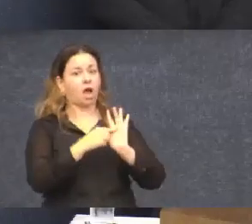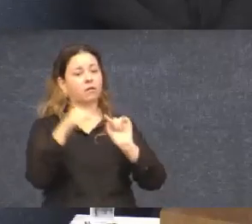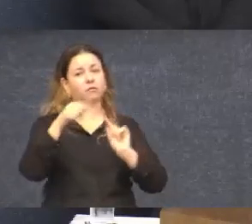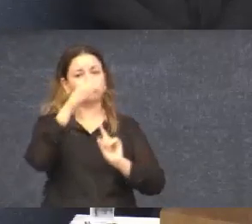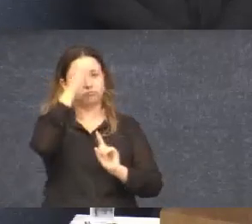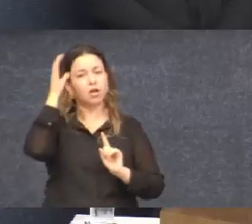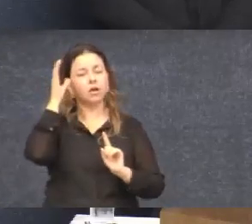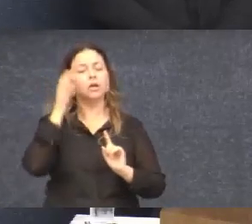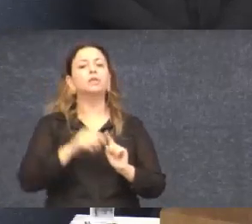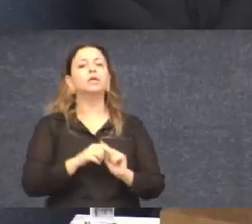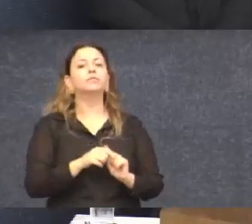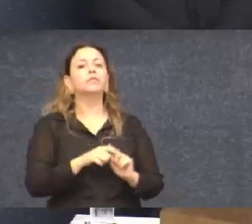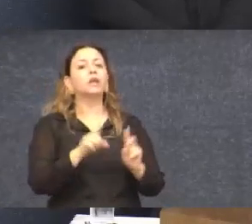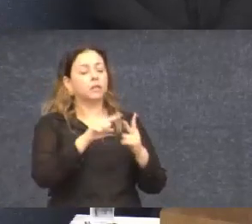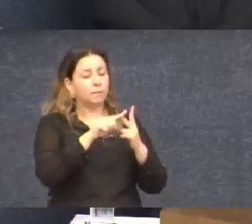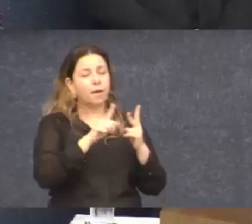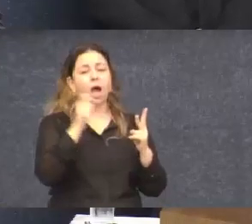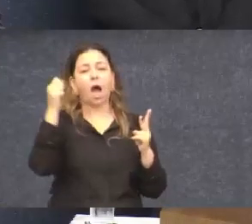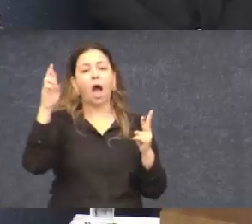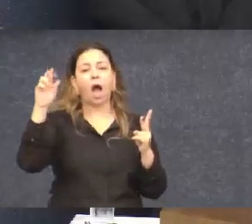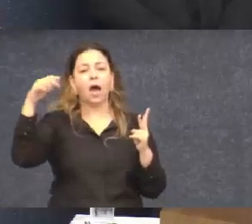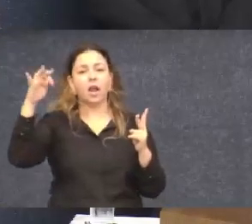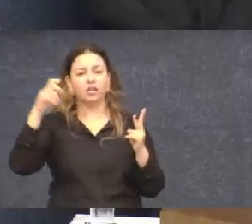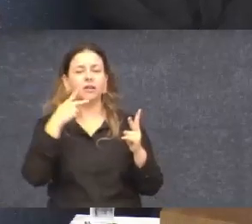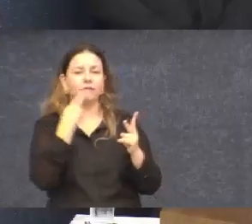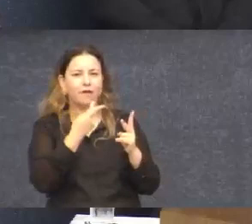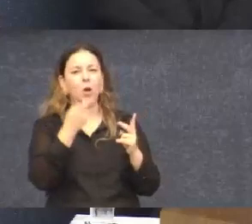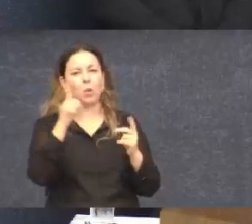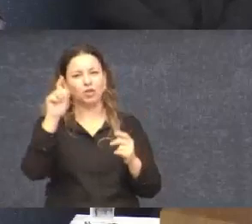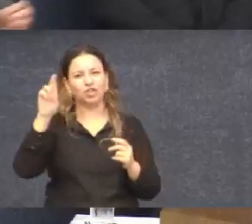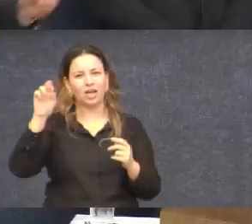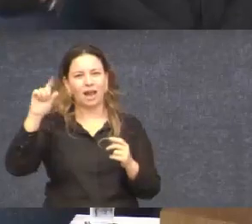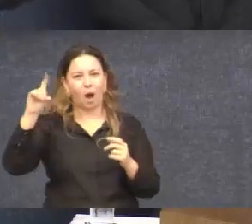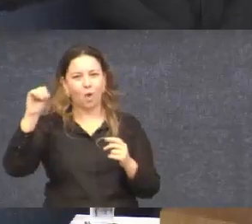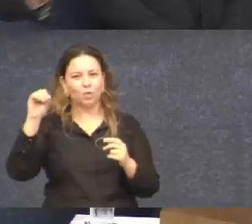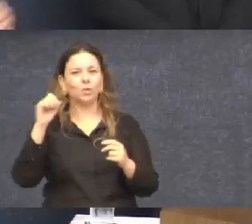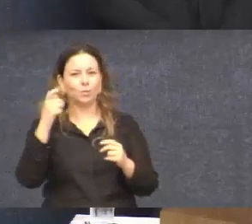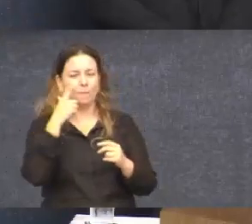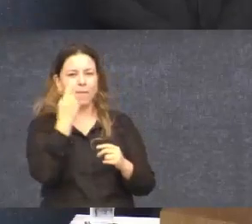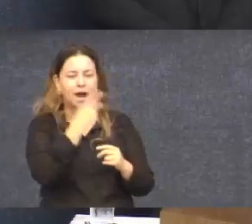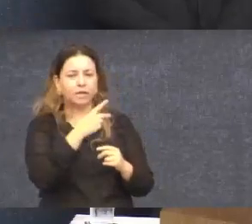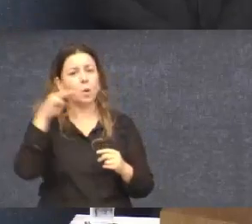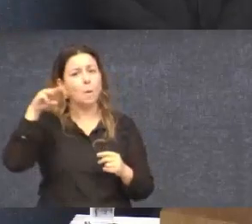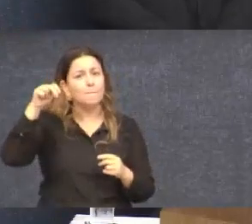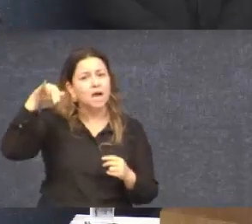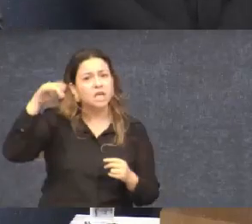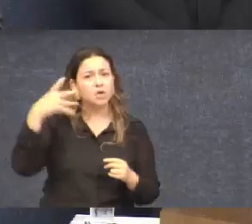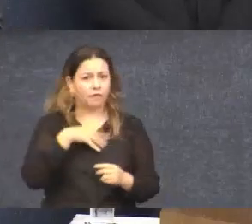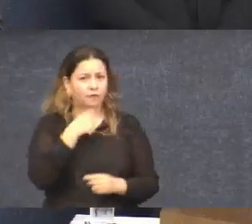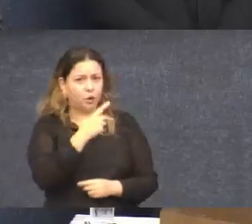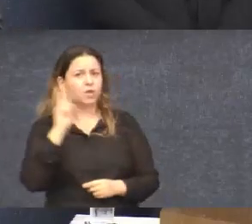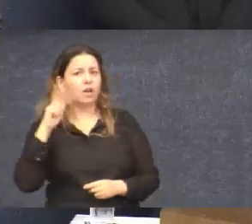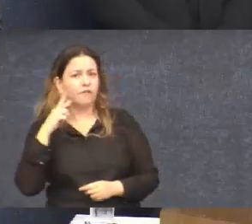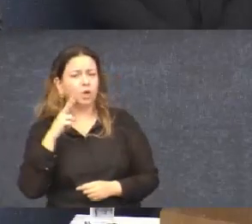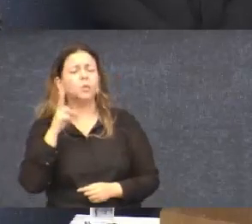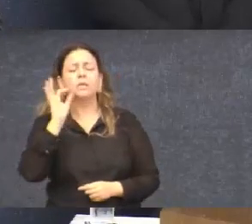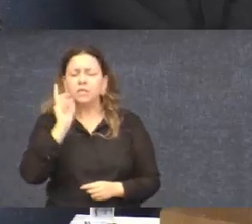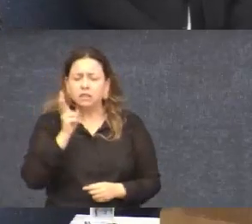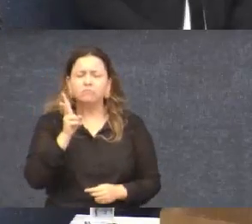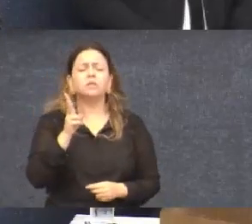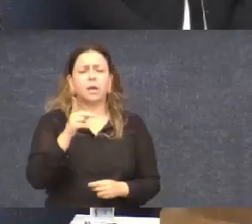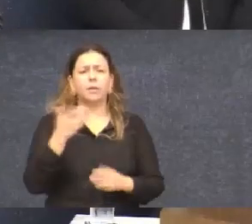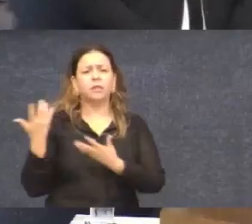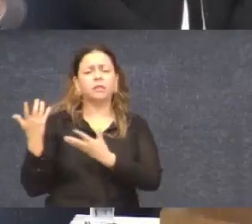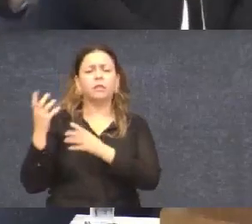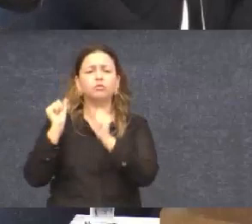amigo deputado Arantes disse agora há pouco do Geraldo Félix, e o Maninho, com certeza, traz toda essa essência e essa história do nosso